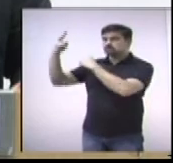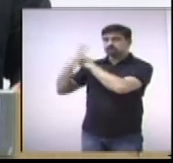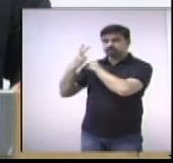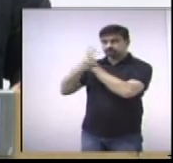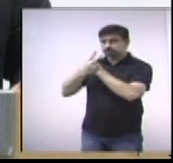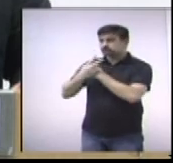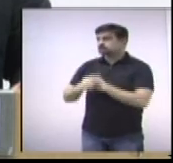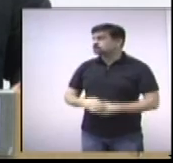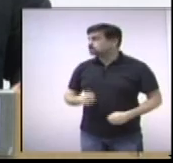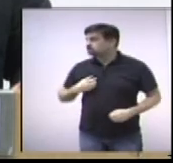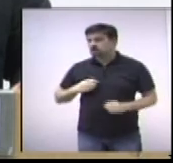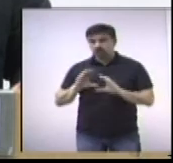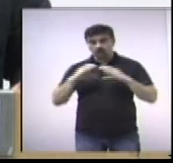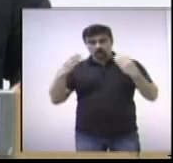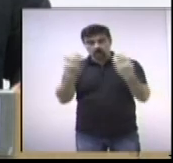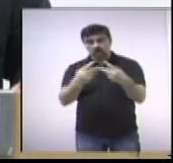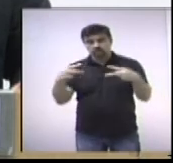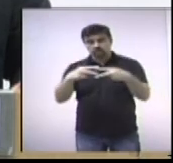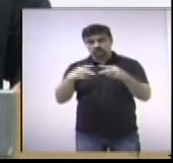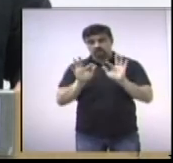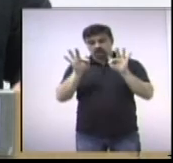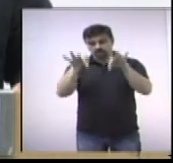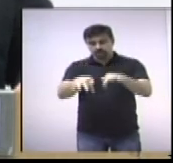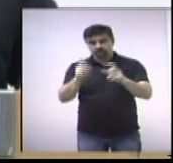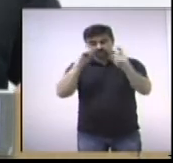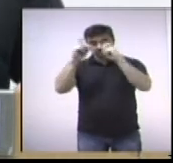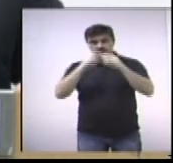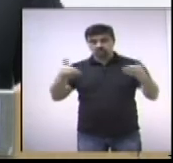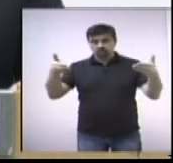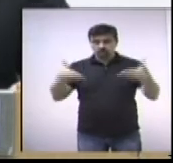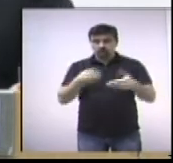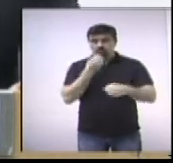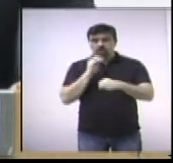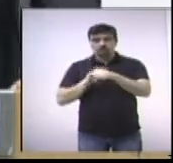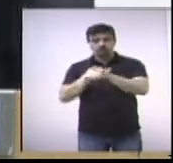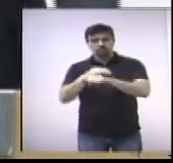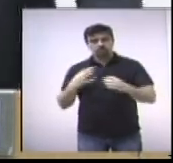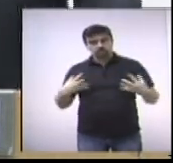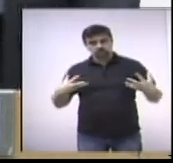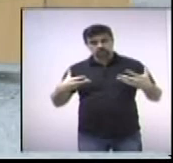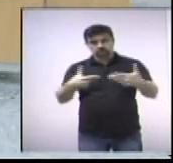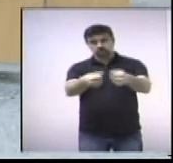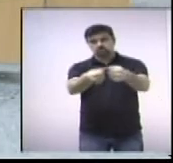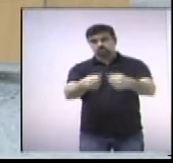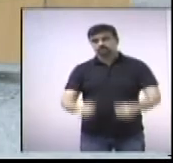de Deus, a Câmara Municipal de Paulínia encerra os trabalhos dessa sessão. Boa noite com Deus.